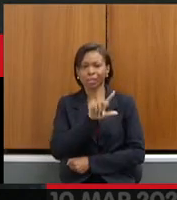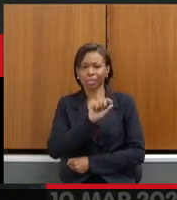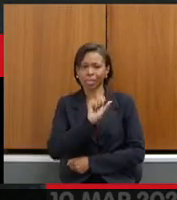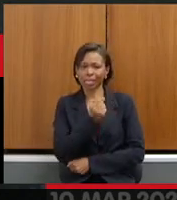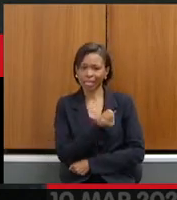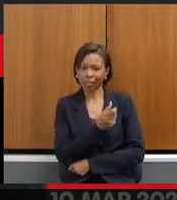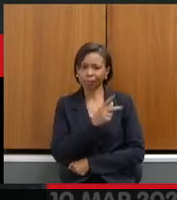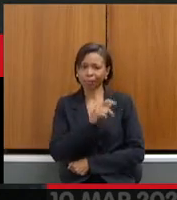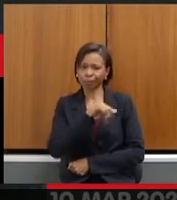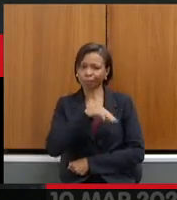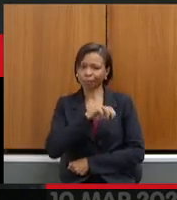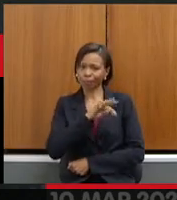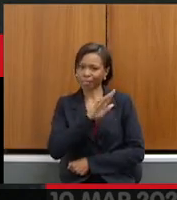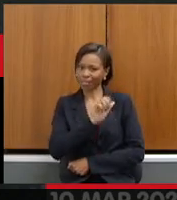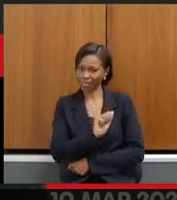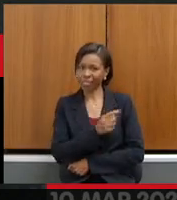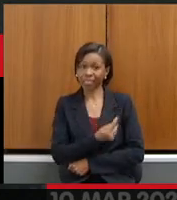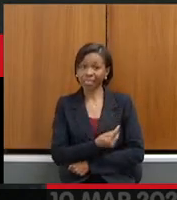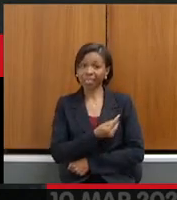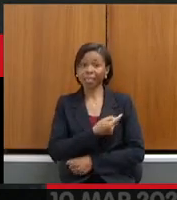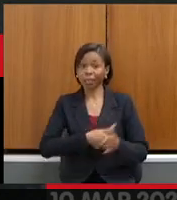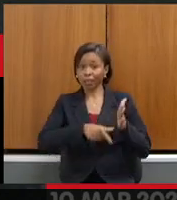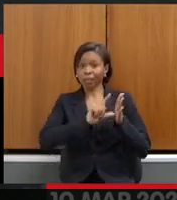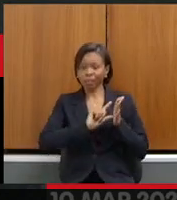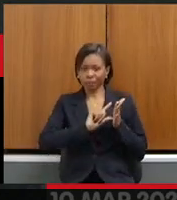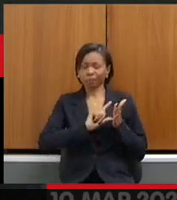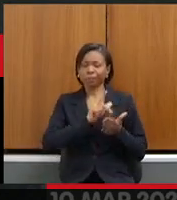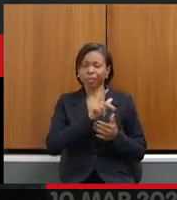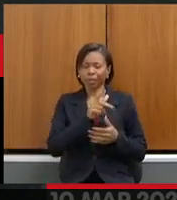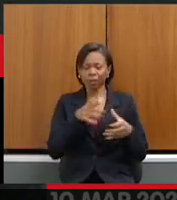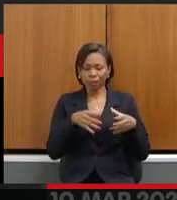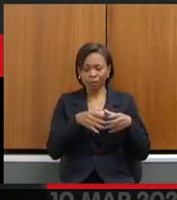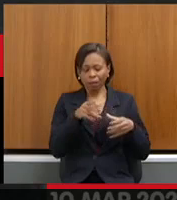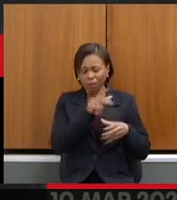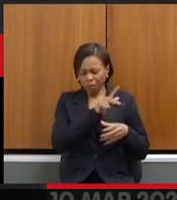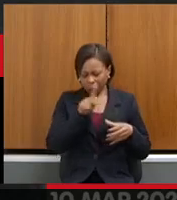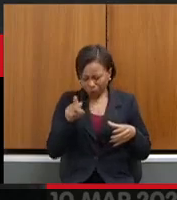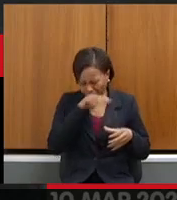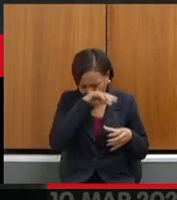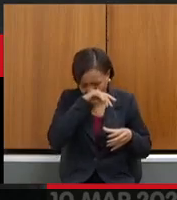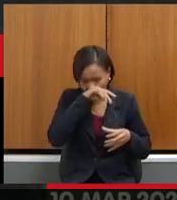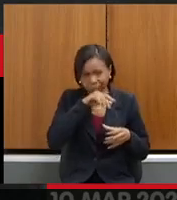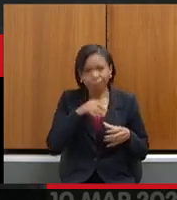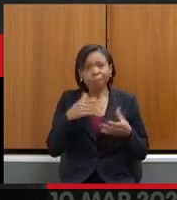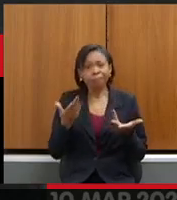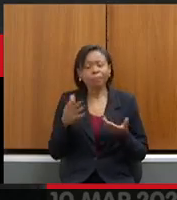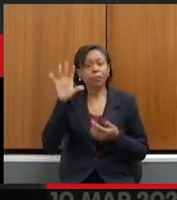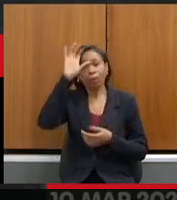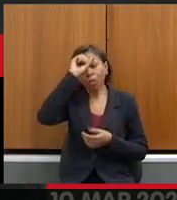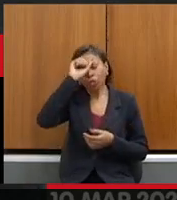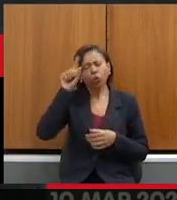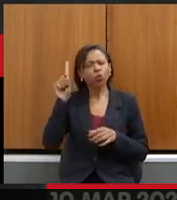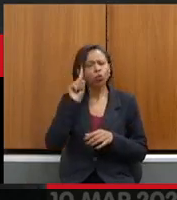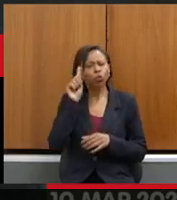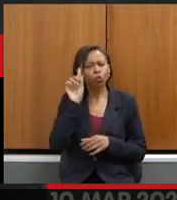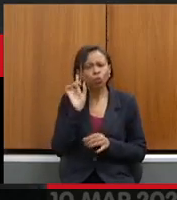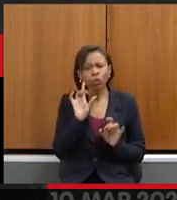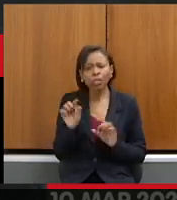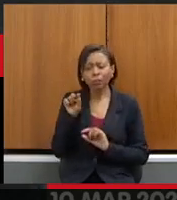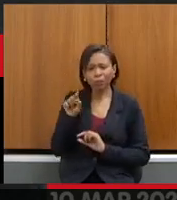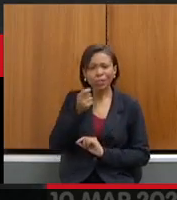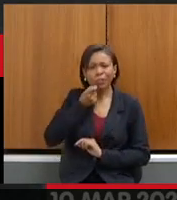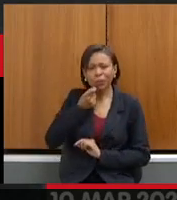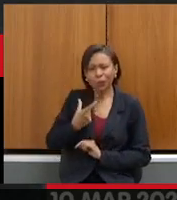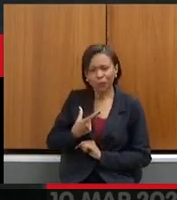Presidente e uma botão bem nesse dois anos tão que Deus abençoe vocês podem fazer o melhor venho aprendendo todos os dias com você João Vitor eu sei que você vai representar